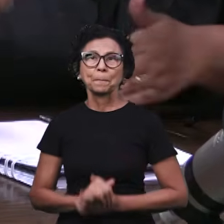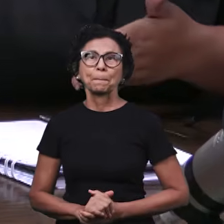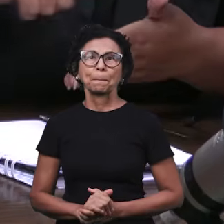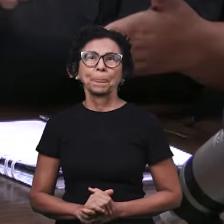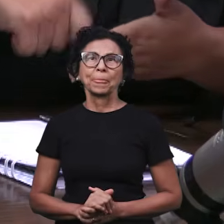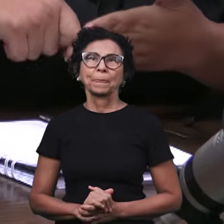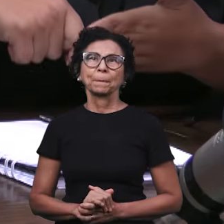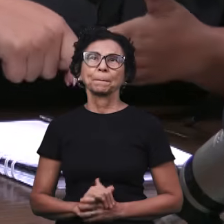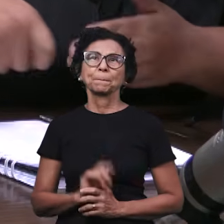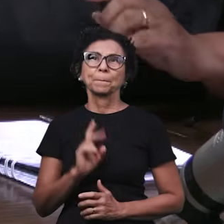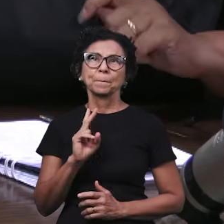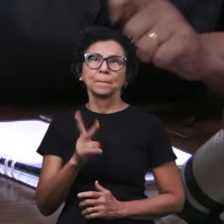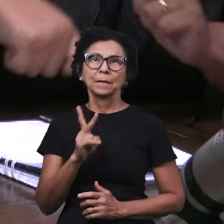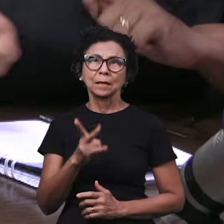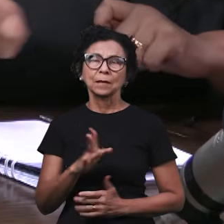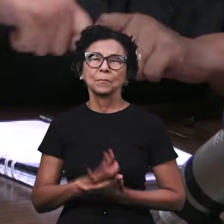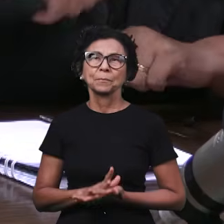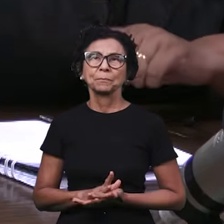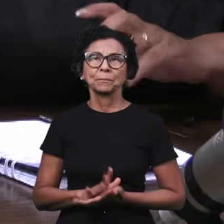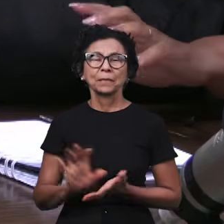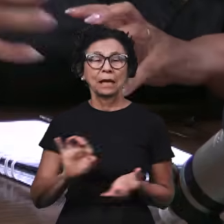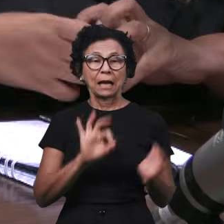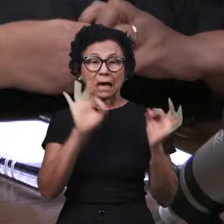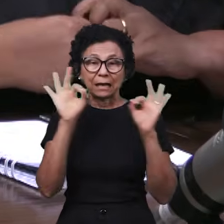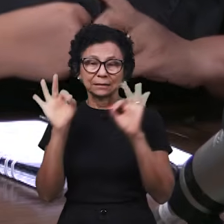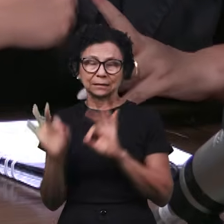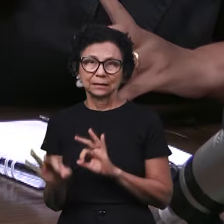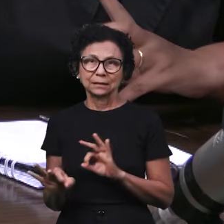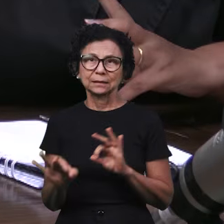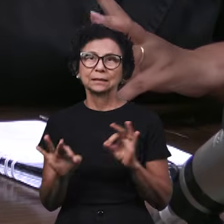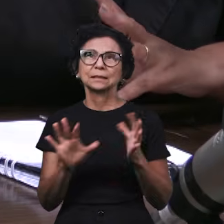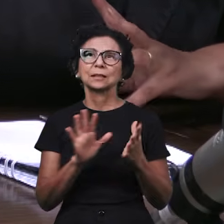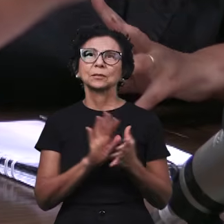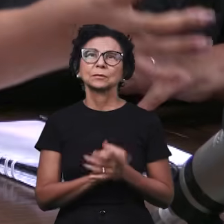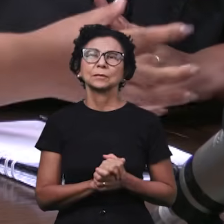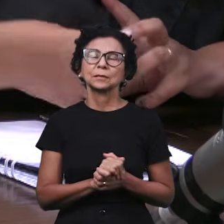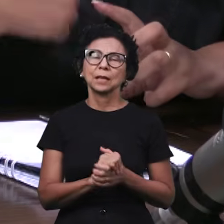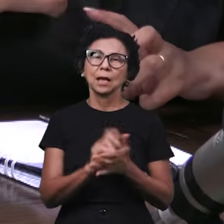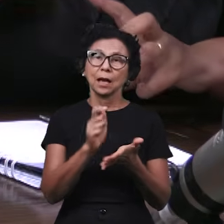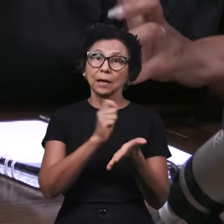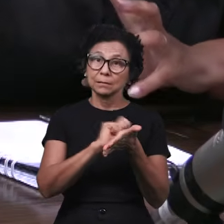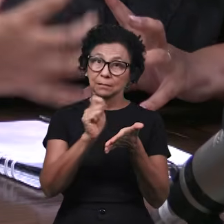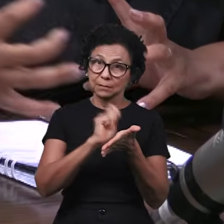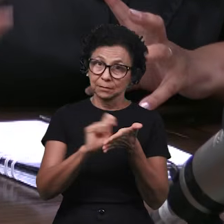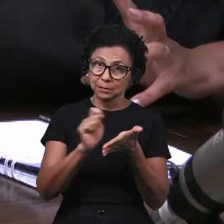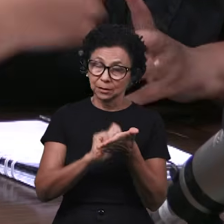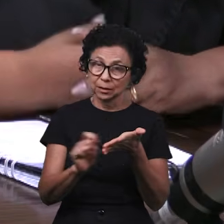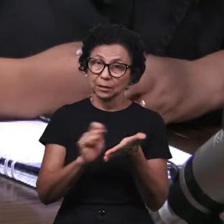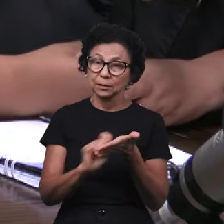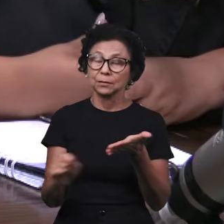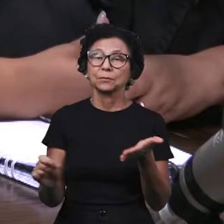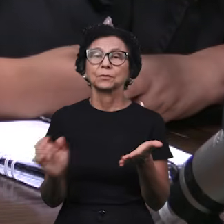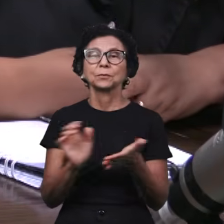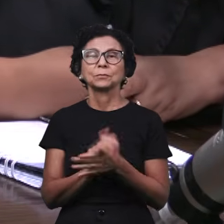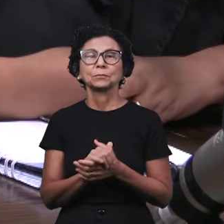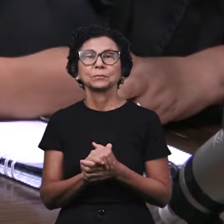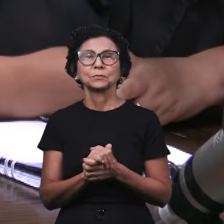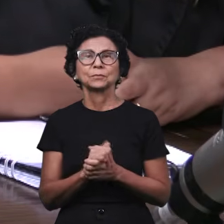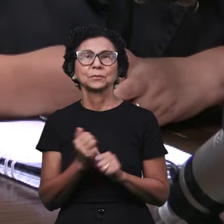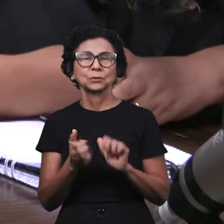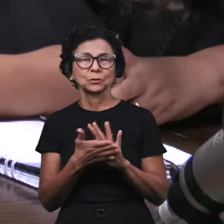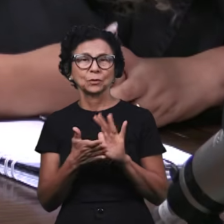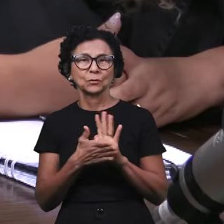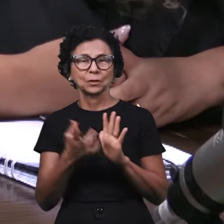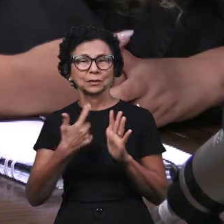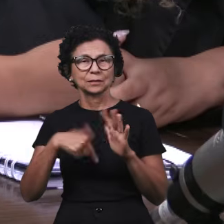assistam, escrevam, né? Já pega a Bíblia, né? A coletânea que a gente vai estudando junto. Amém. A paz do Alain,